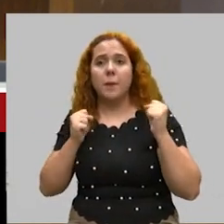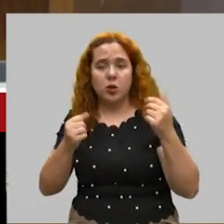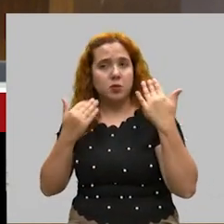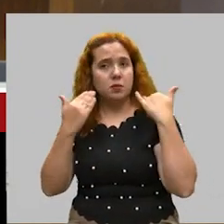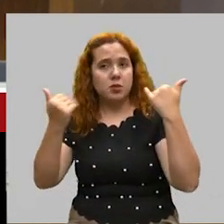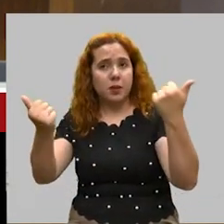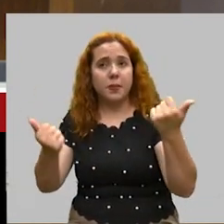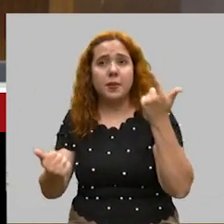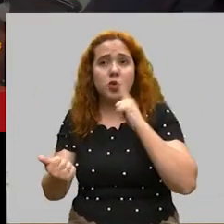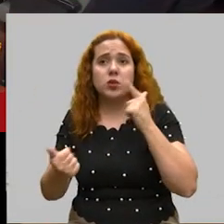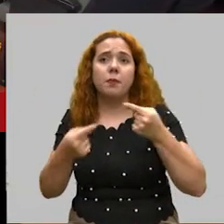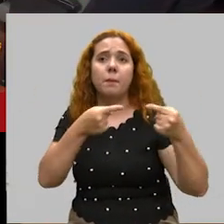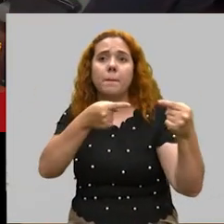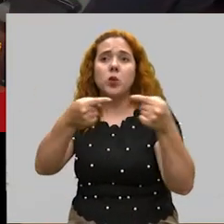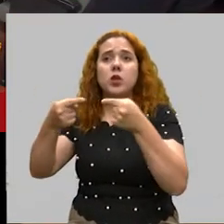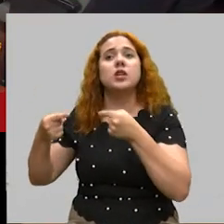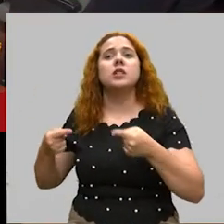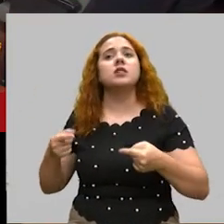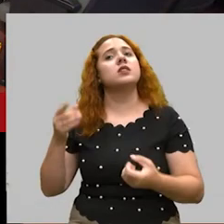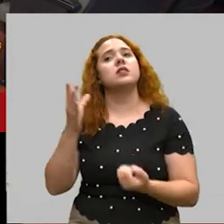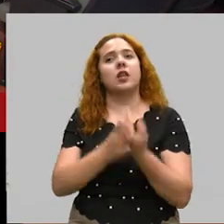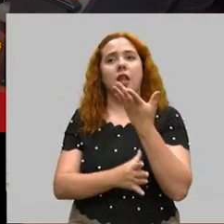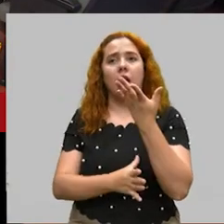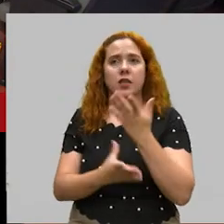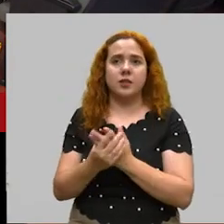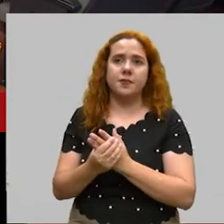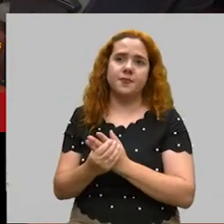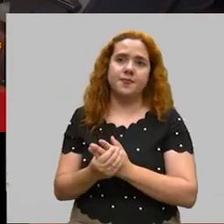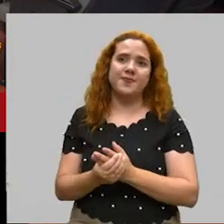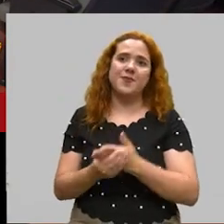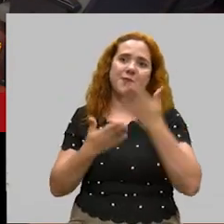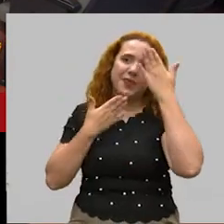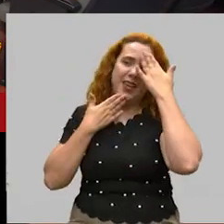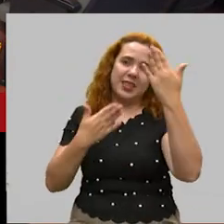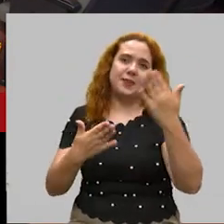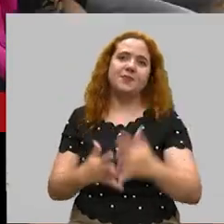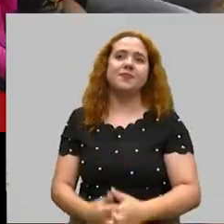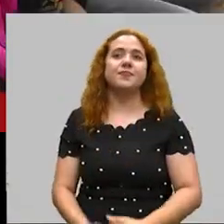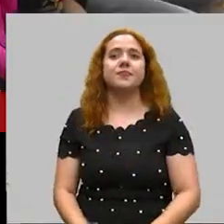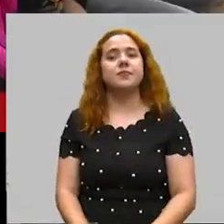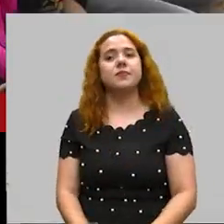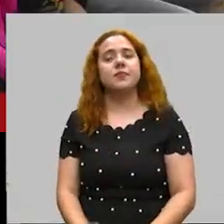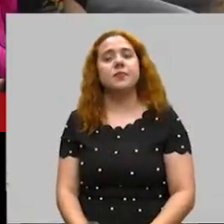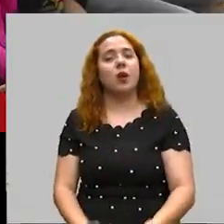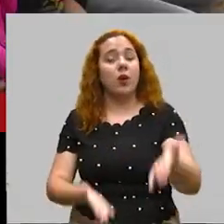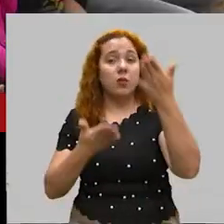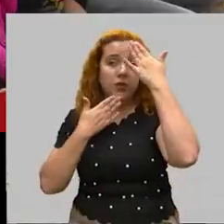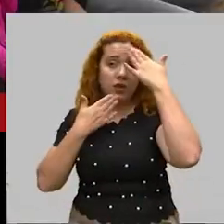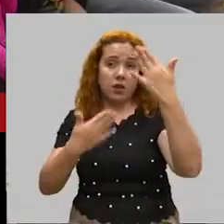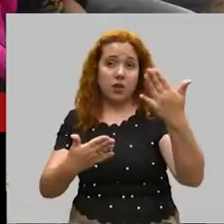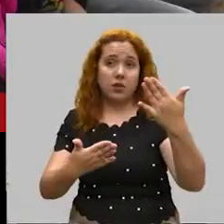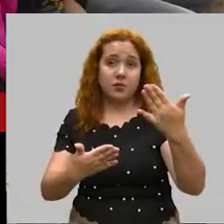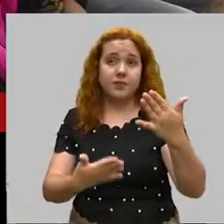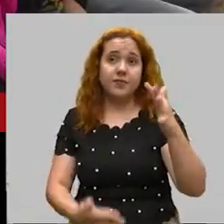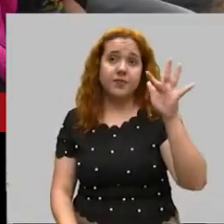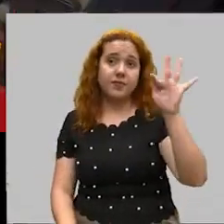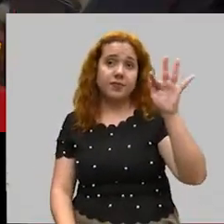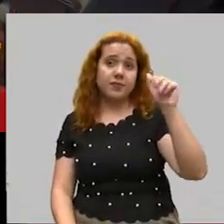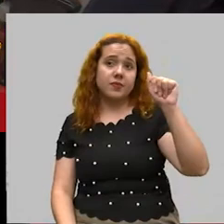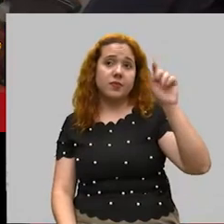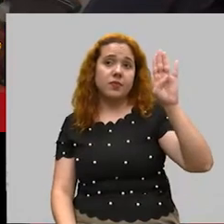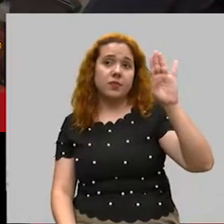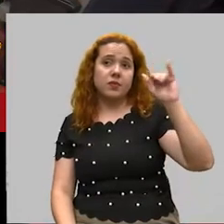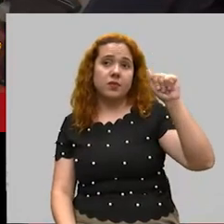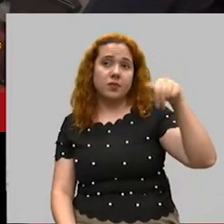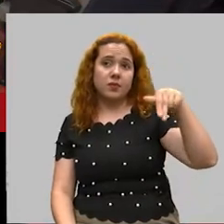construir propostas juntos muito obrigada muito obrigado Fabiana benem chetrite